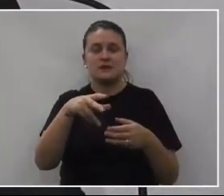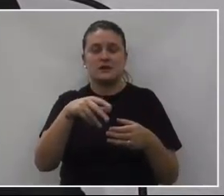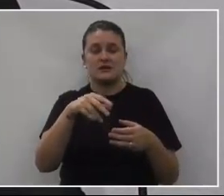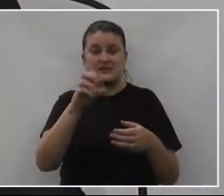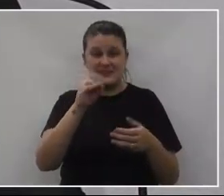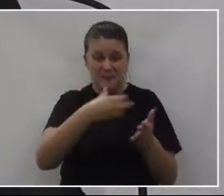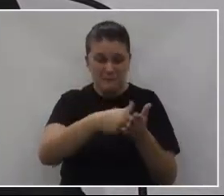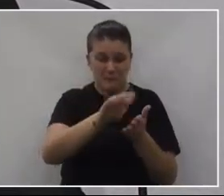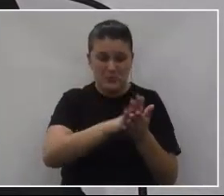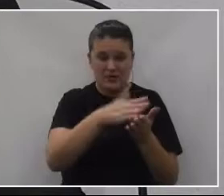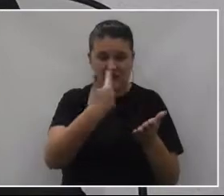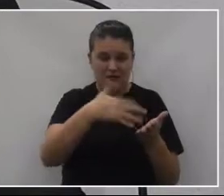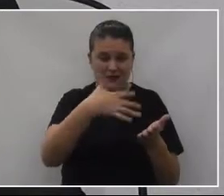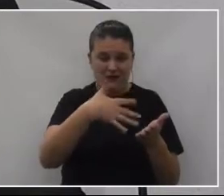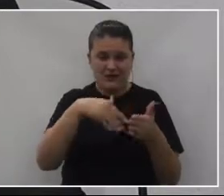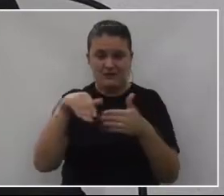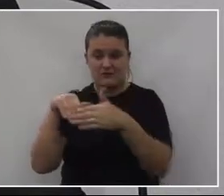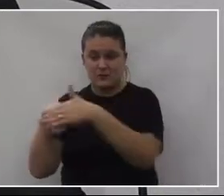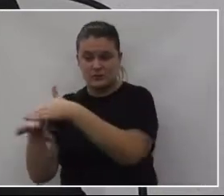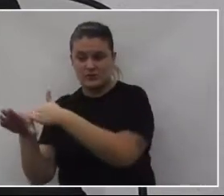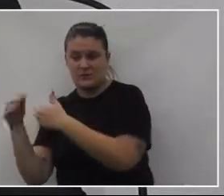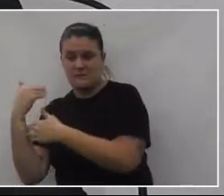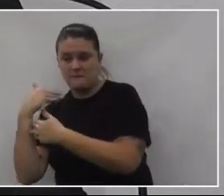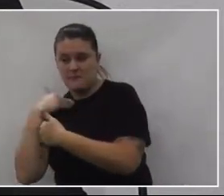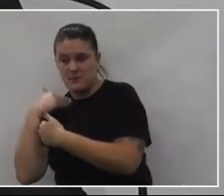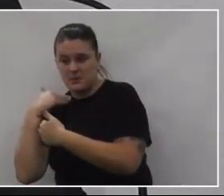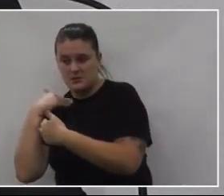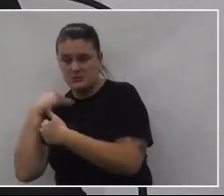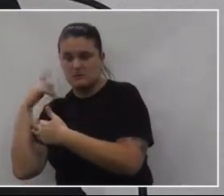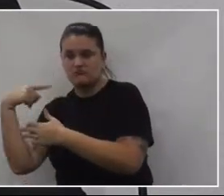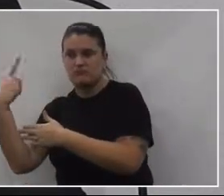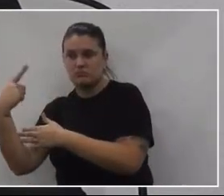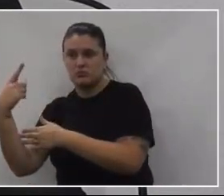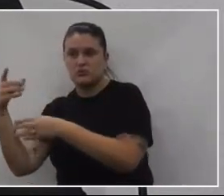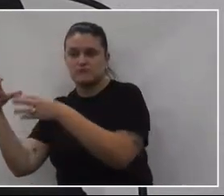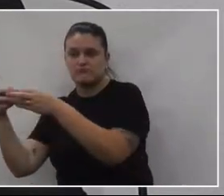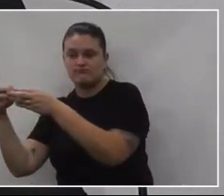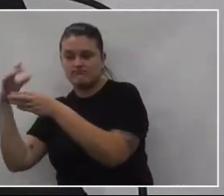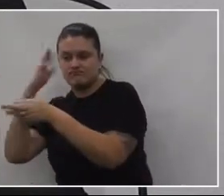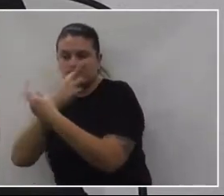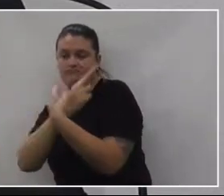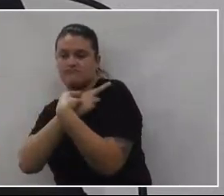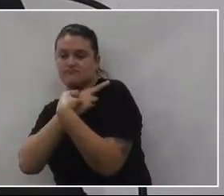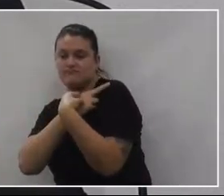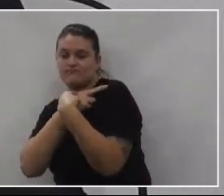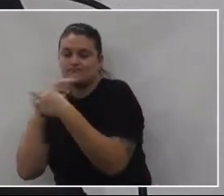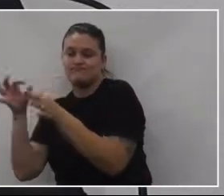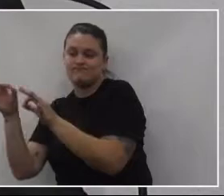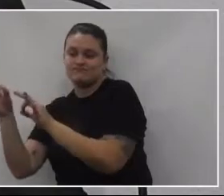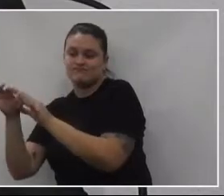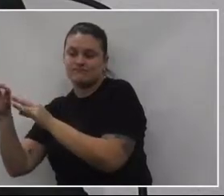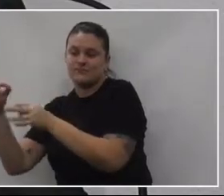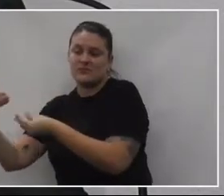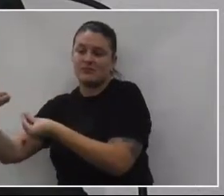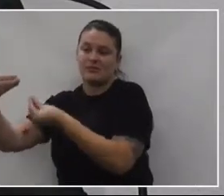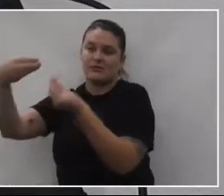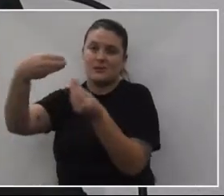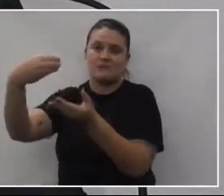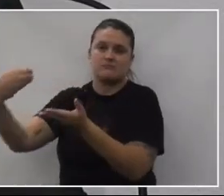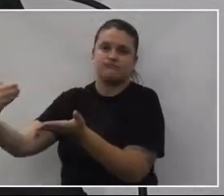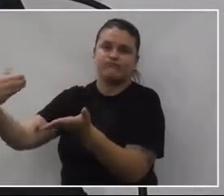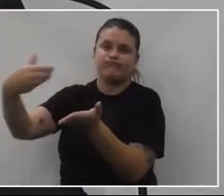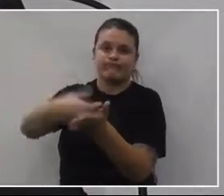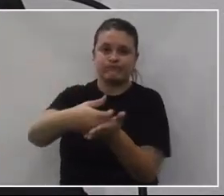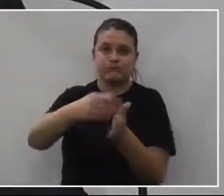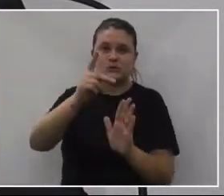entidades públicas e entidades instituições que apresentem projetos. O projeto Adilis é uma das escolas